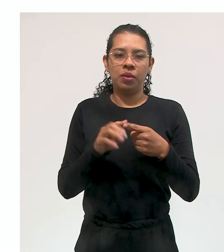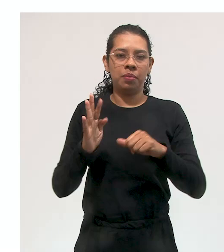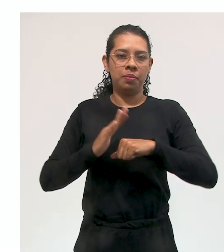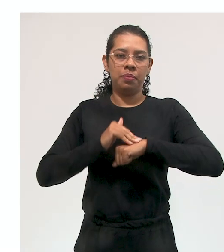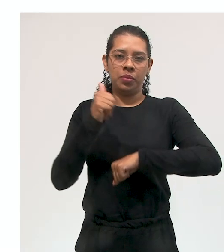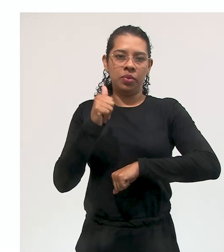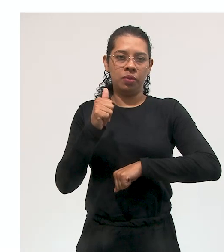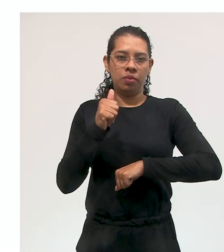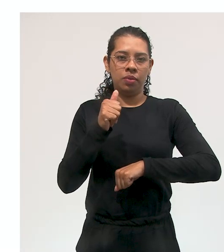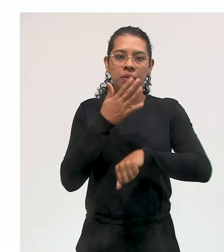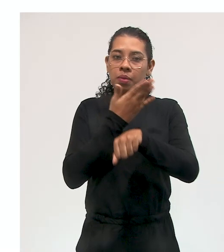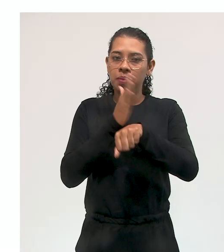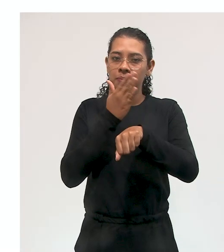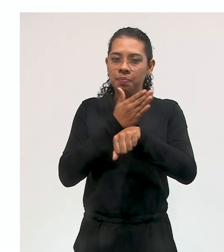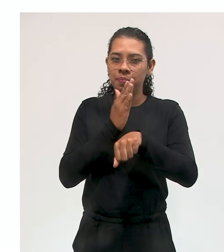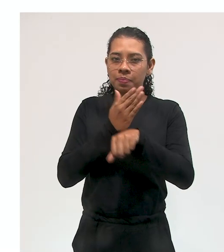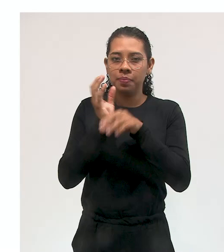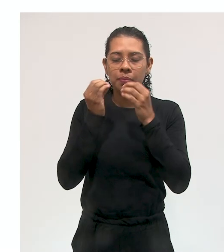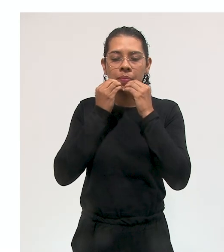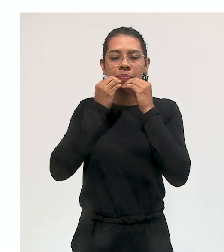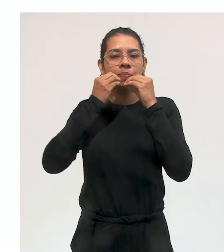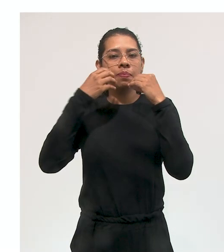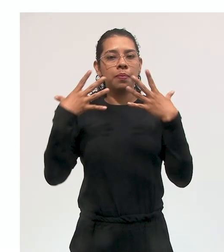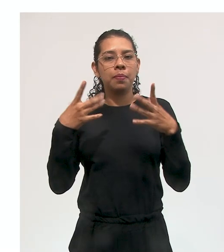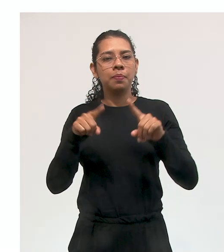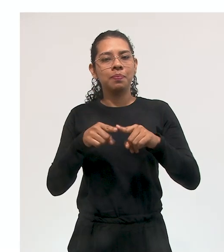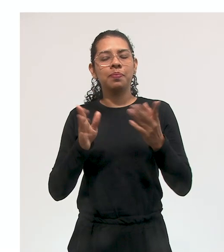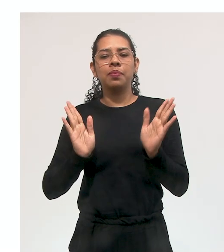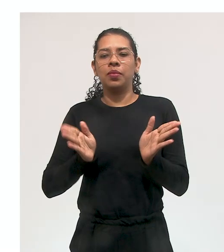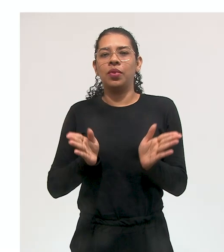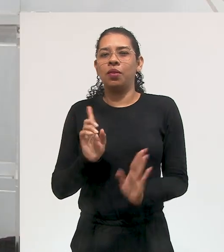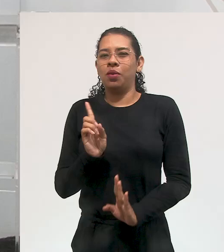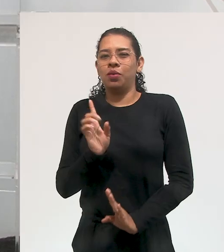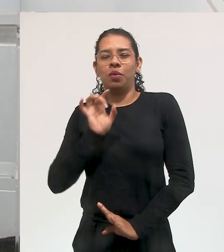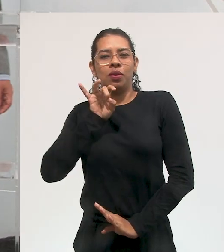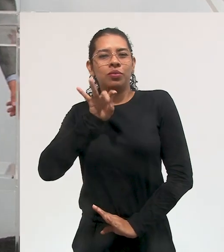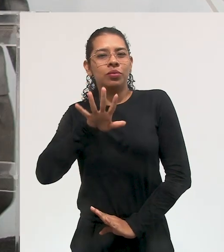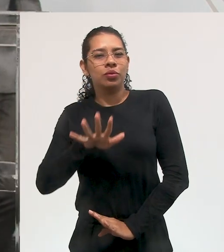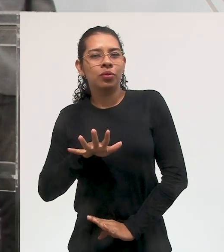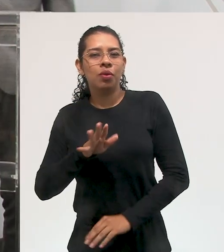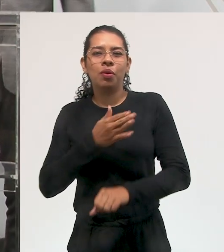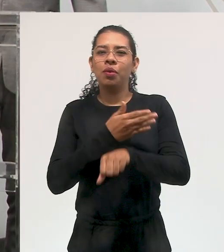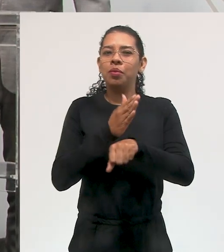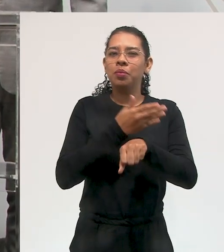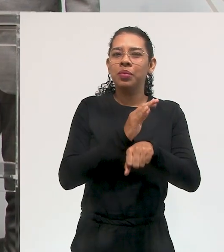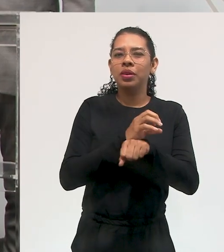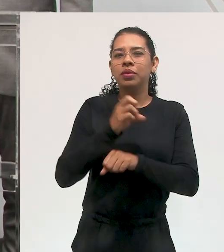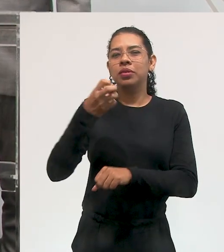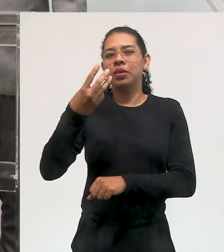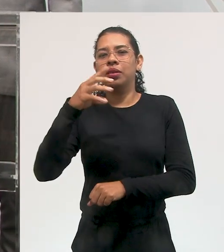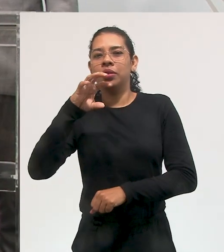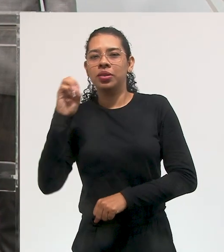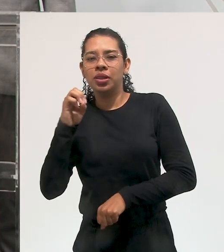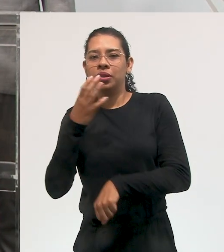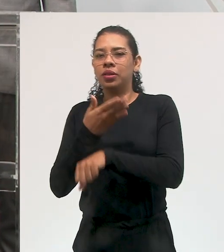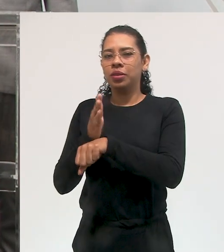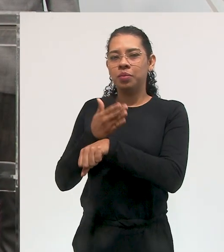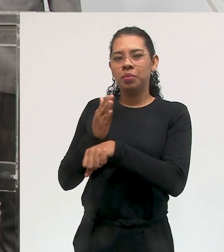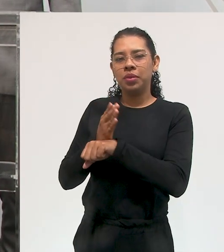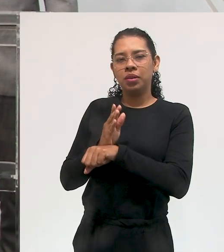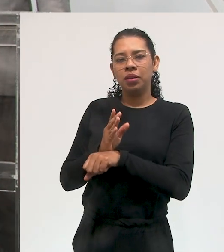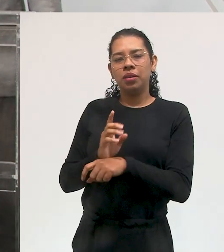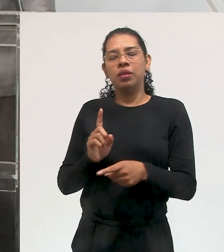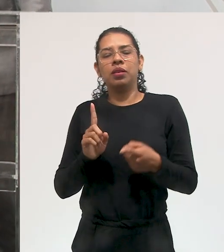status inferior àquela de caráter teórico, ou seja, claro que a prática é muito importante, pessoal, mas hoje em dia a gente não pode só dar